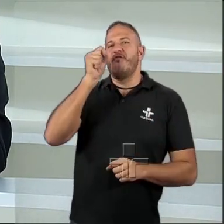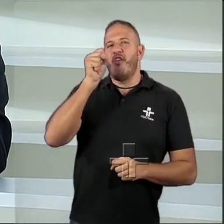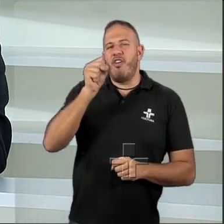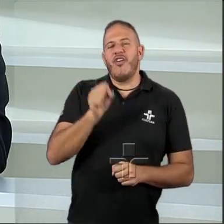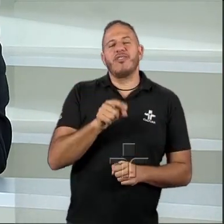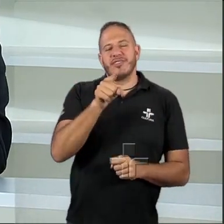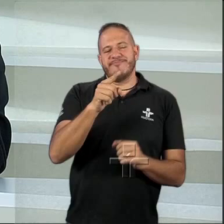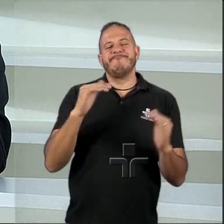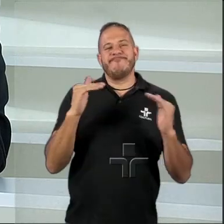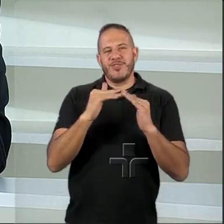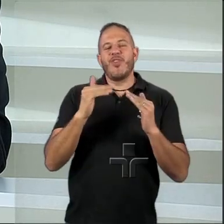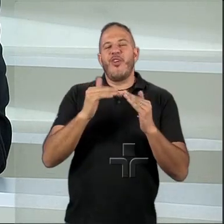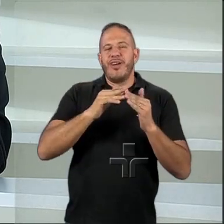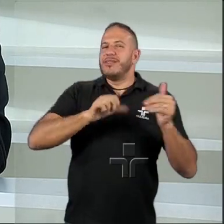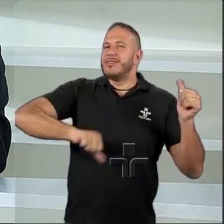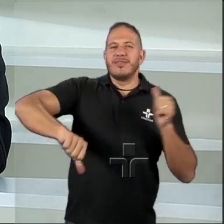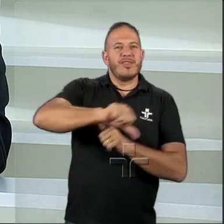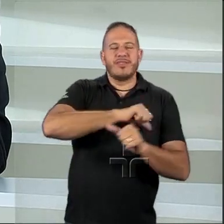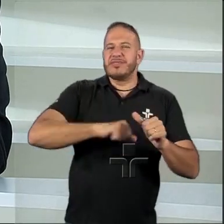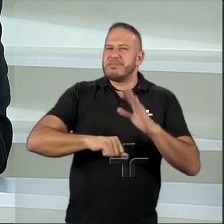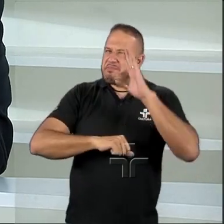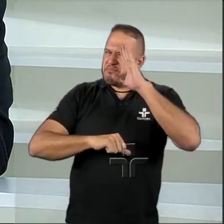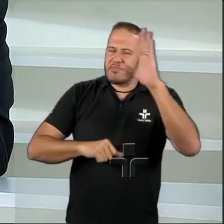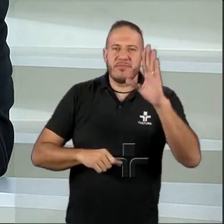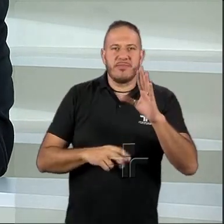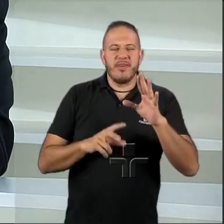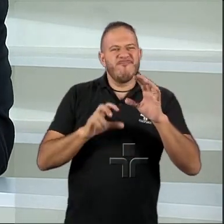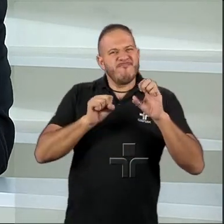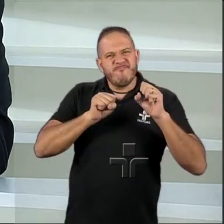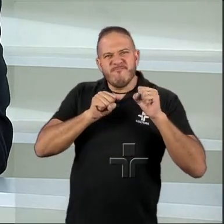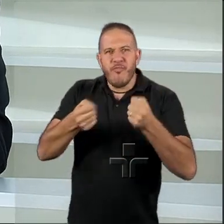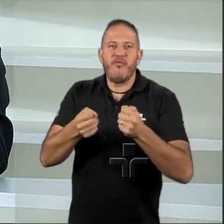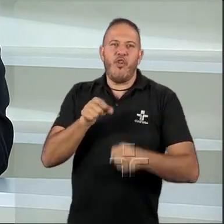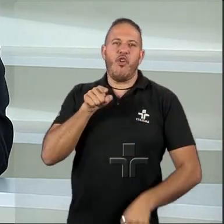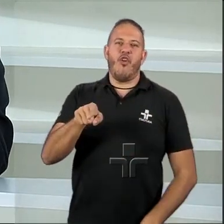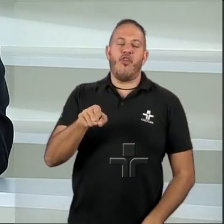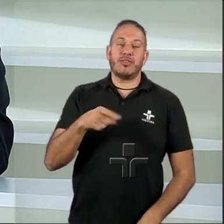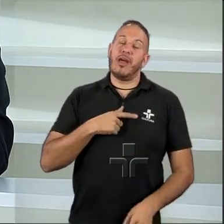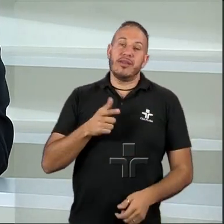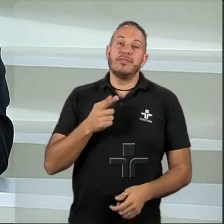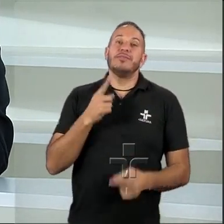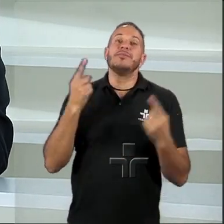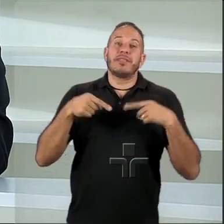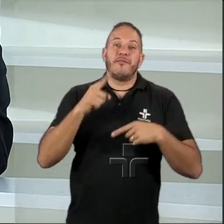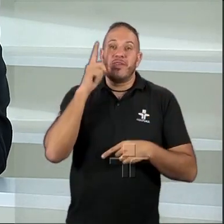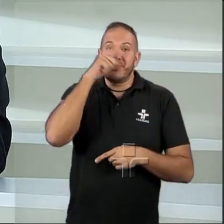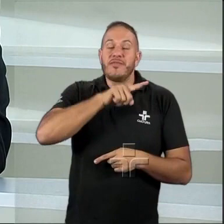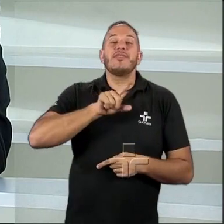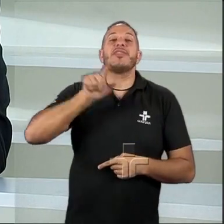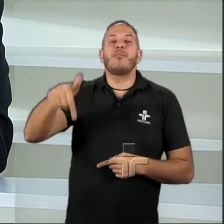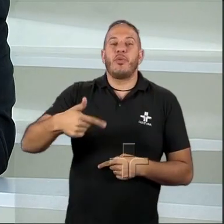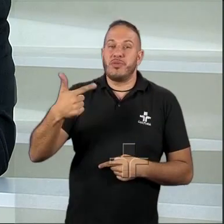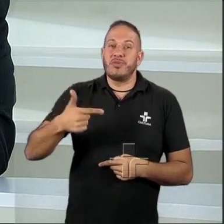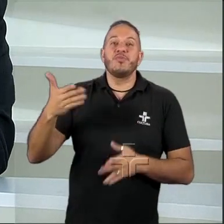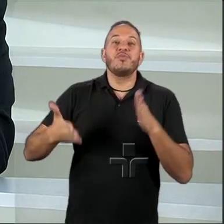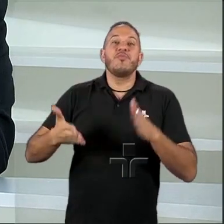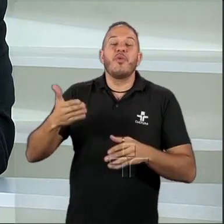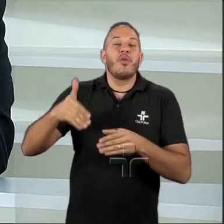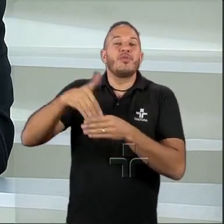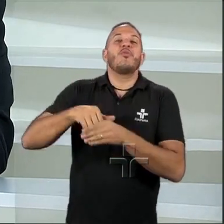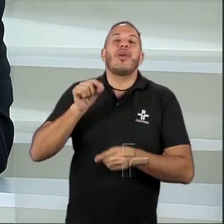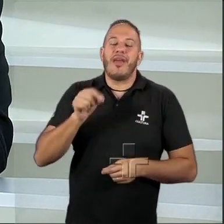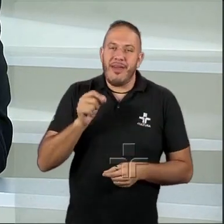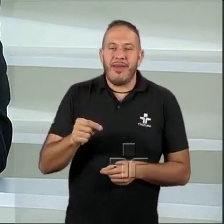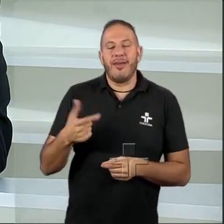se transforma na principal força dessa eleição, e o desafio do segundo turno é diminuir, o desafio para o